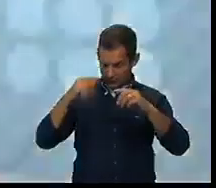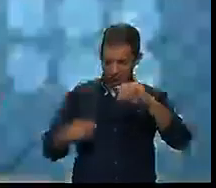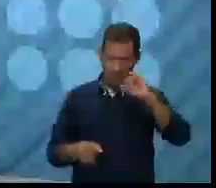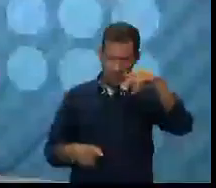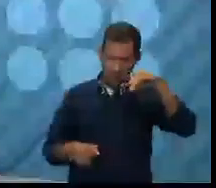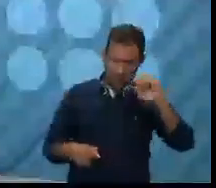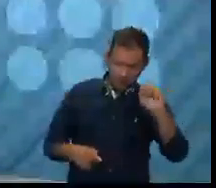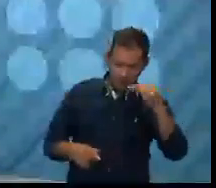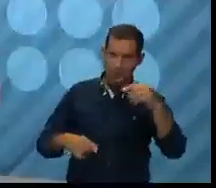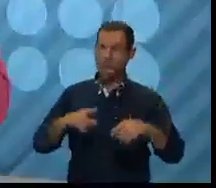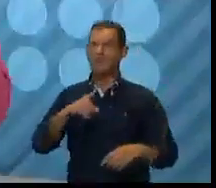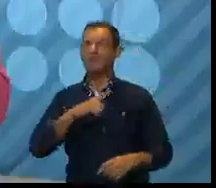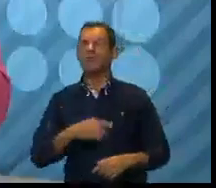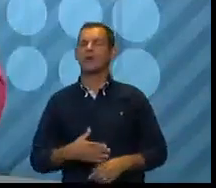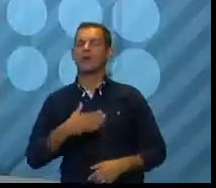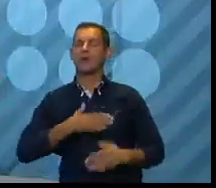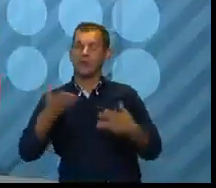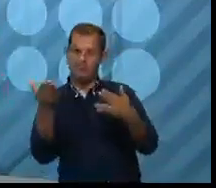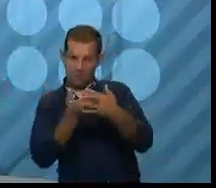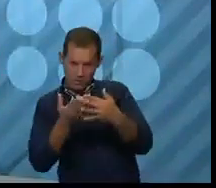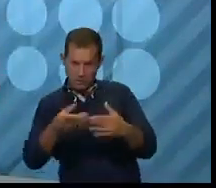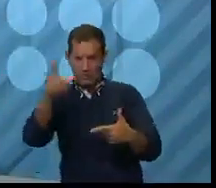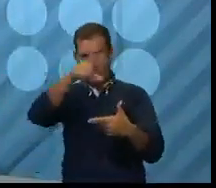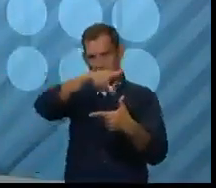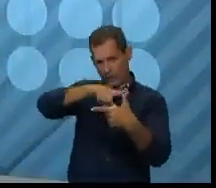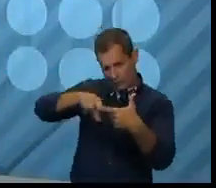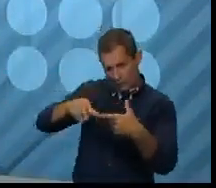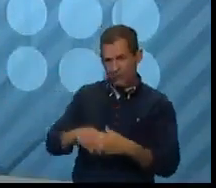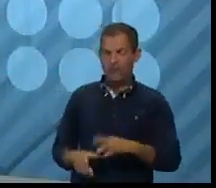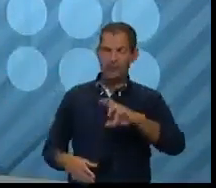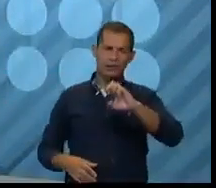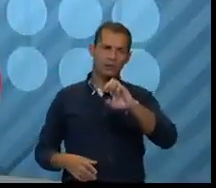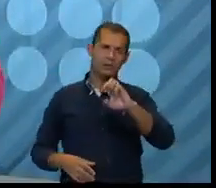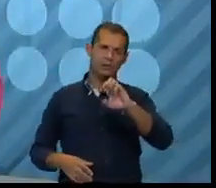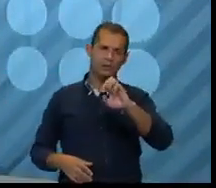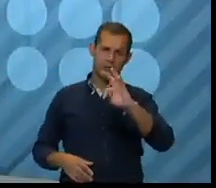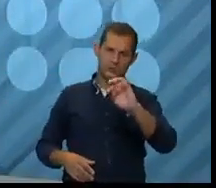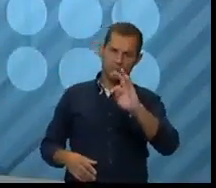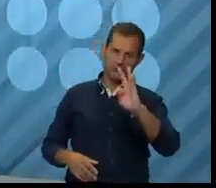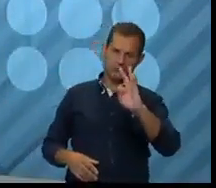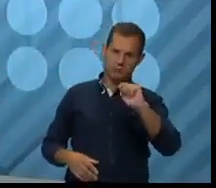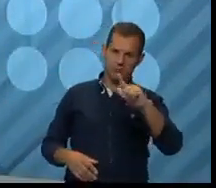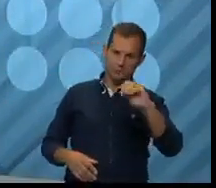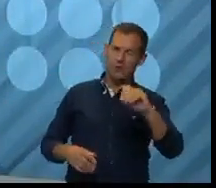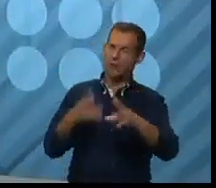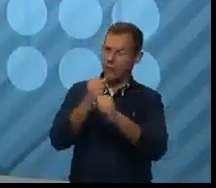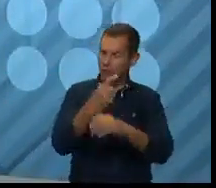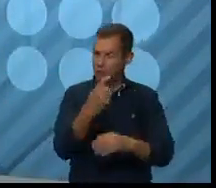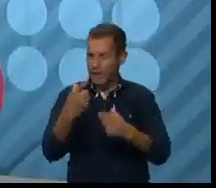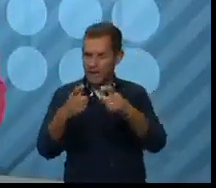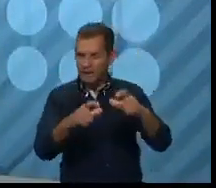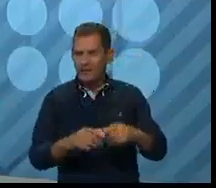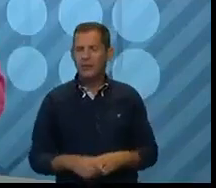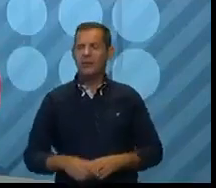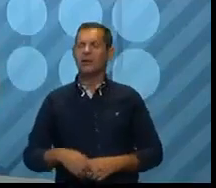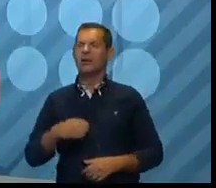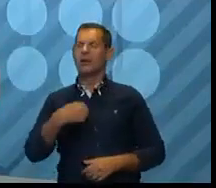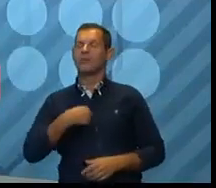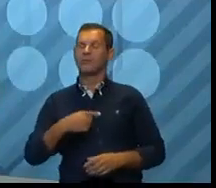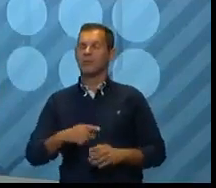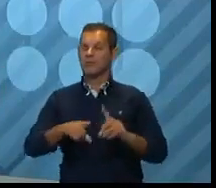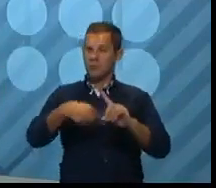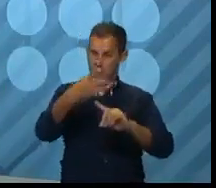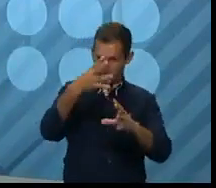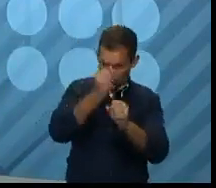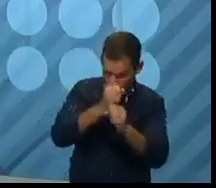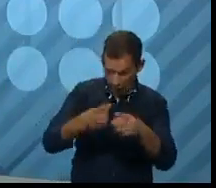Riemann. Então, eu pego esse meu intervalo, divido em retângulos, calculo a área de cada um desses retângulos e depois eu